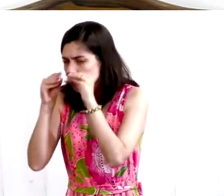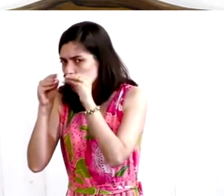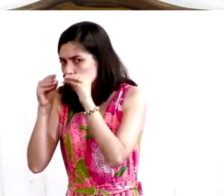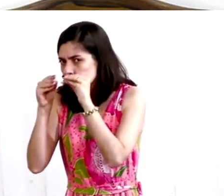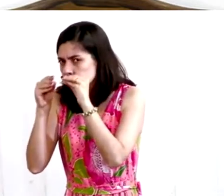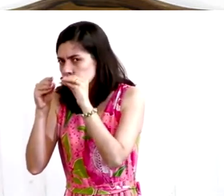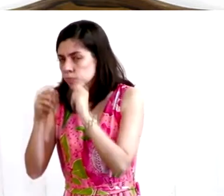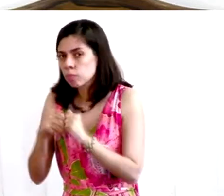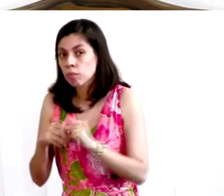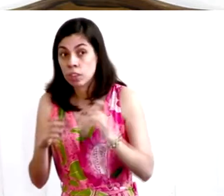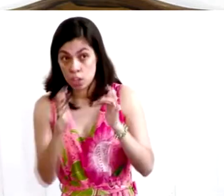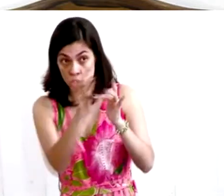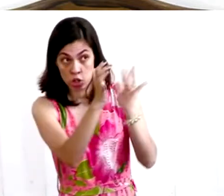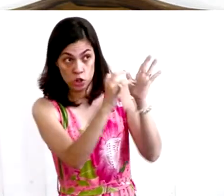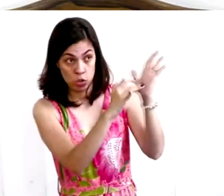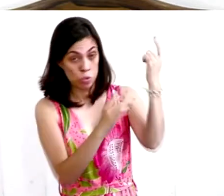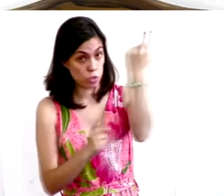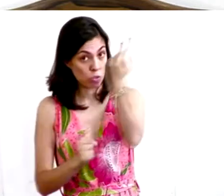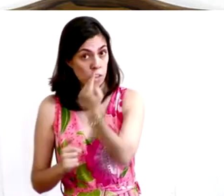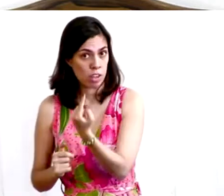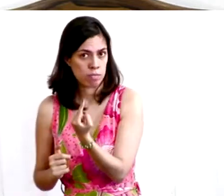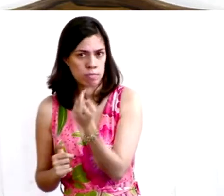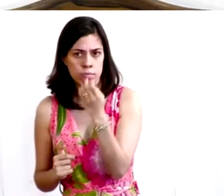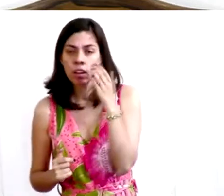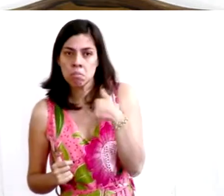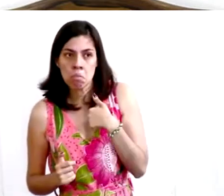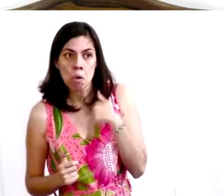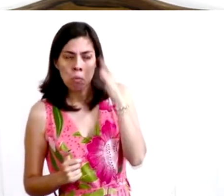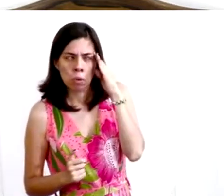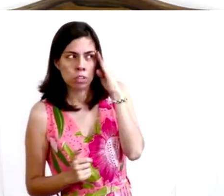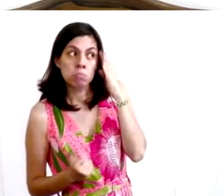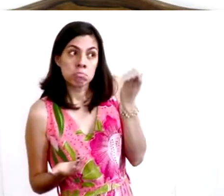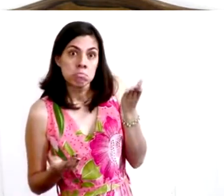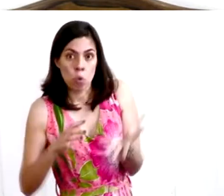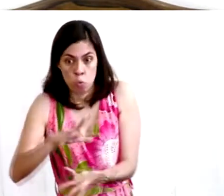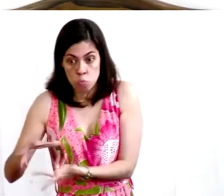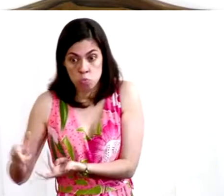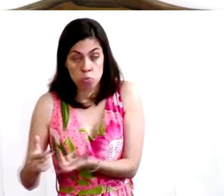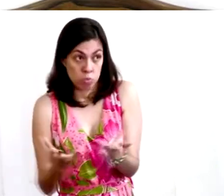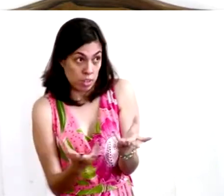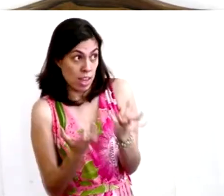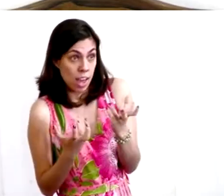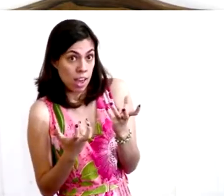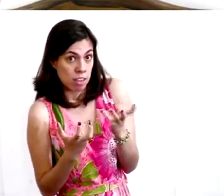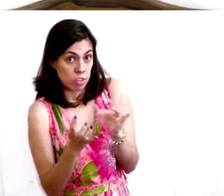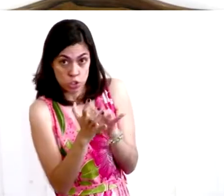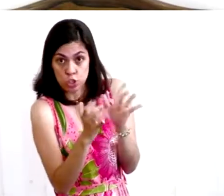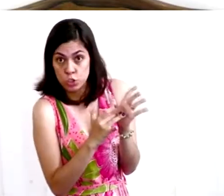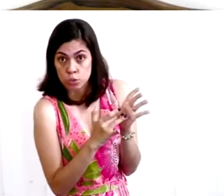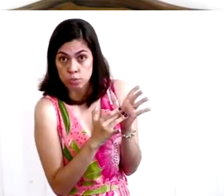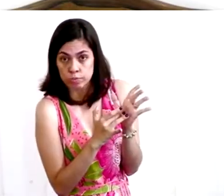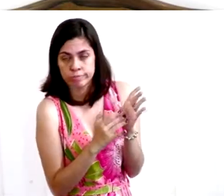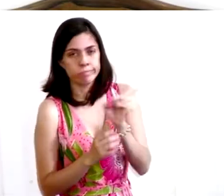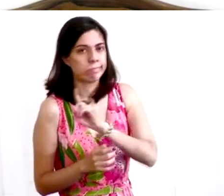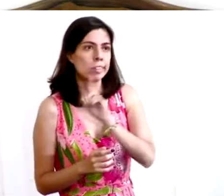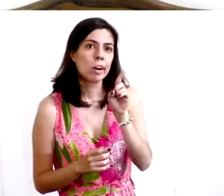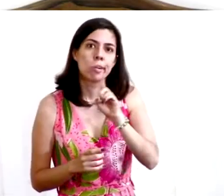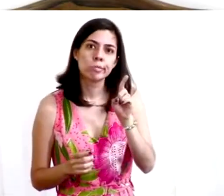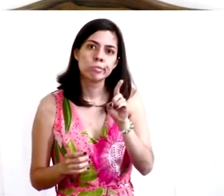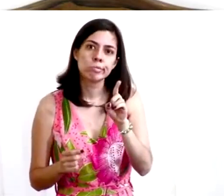Senhor. E é aí que pega. Porque o Senhor Jesus Cristo viveu entre nós e olhou para os fariseus e